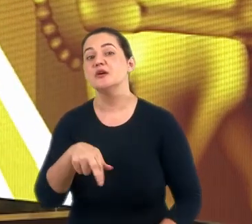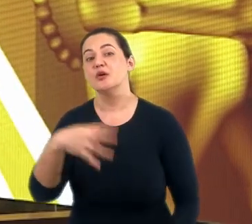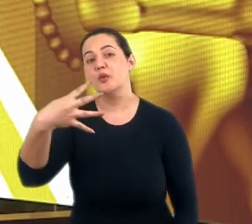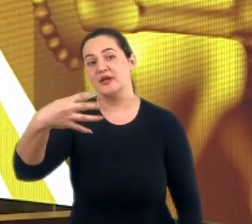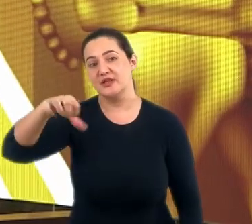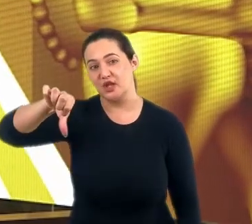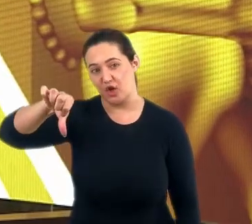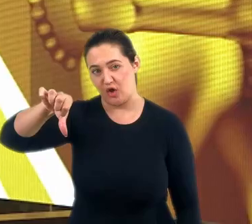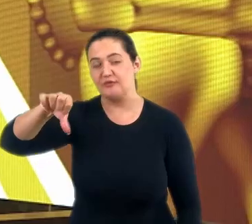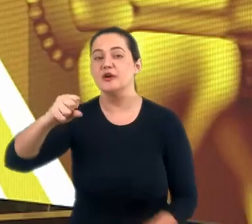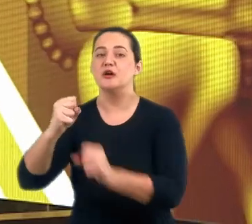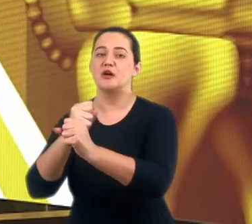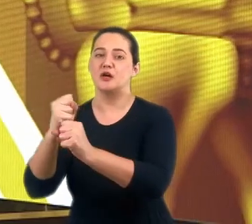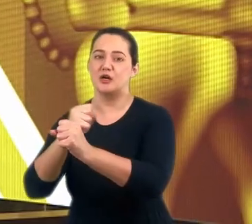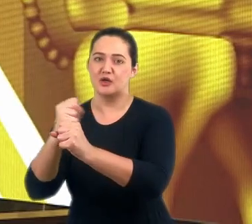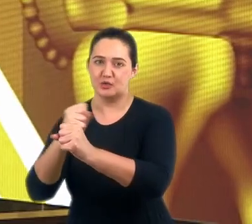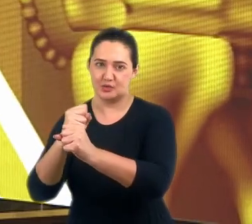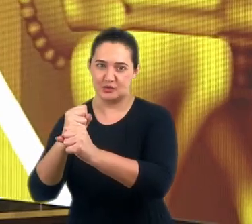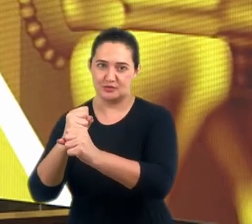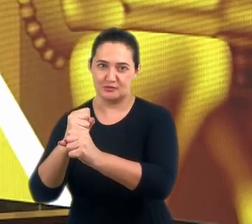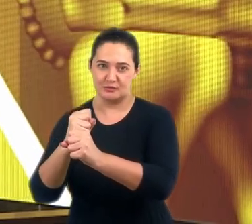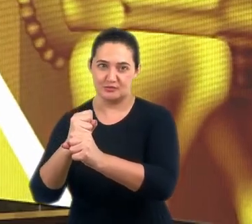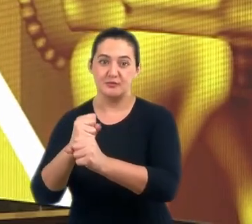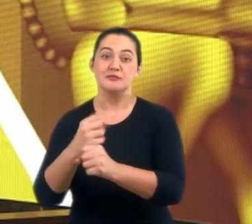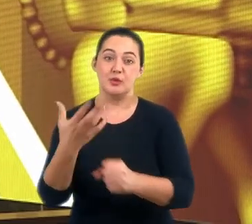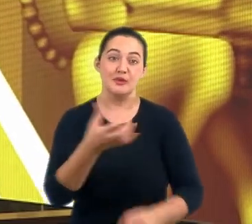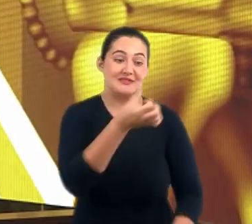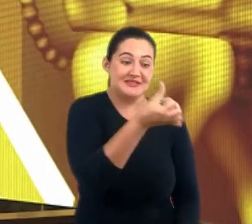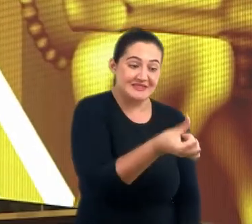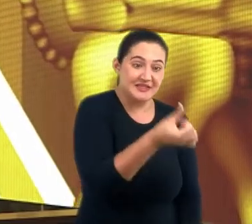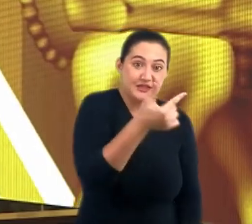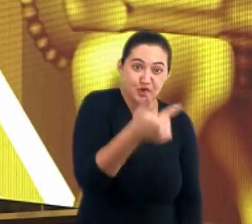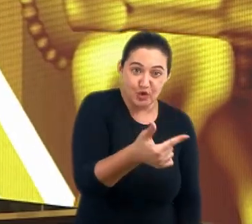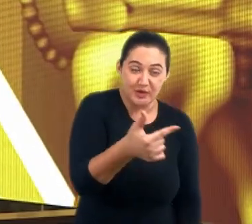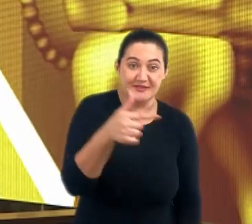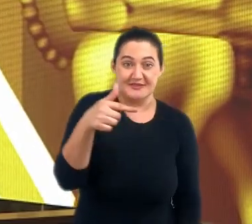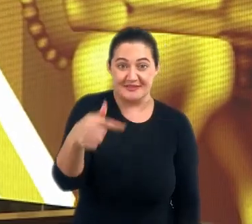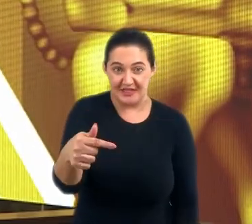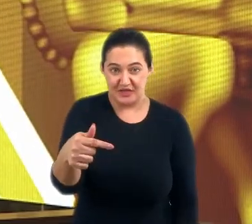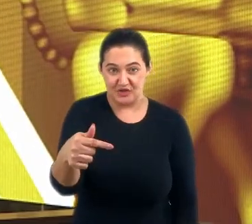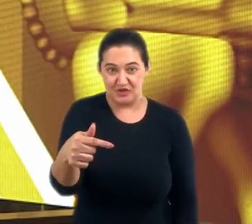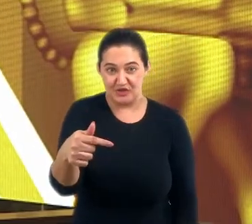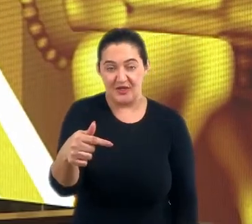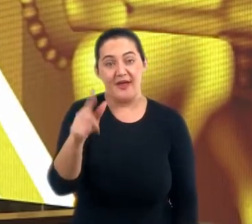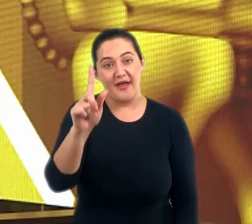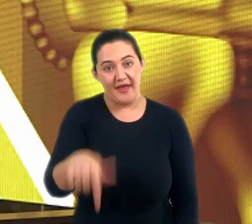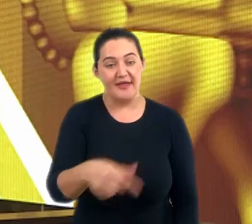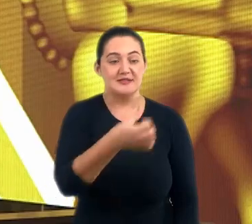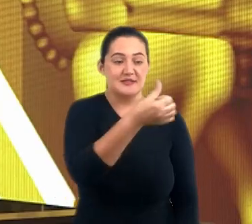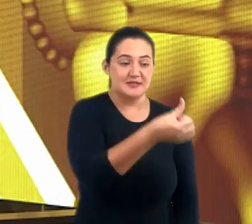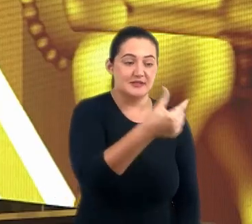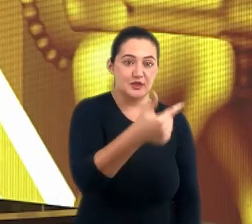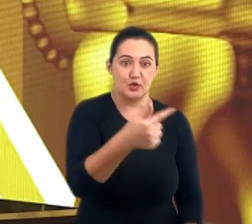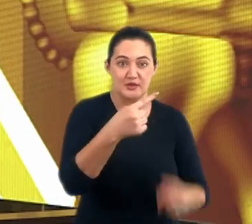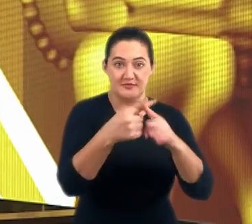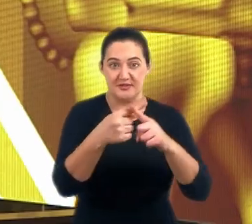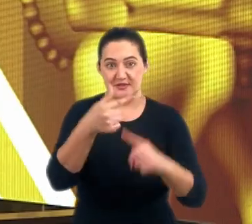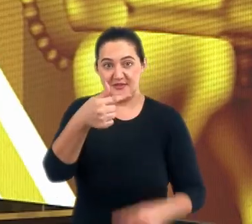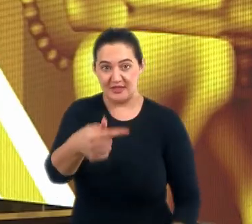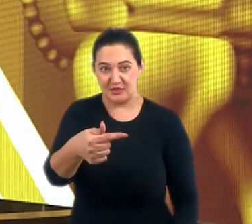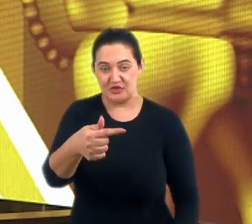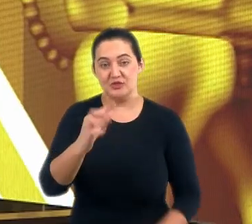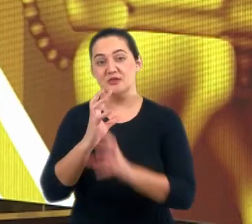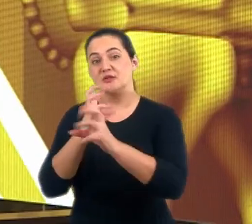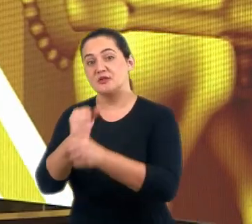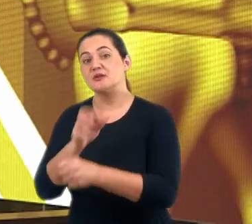49 anos. Portanto, 62 setes seriam 62 vezes 7, que